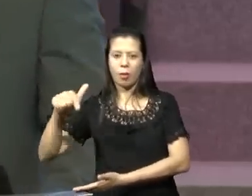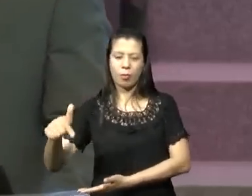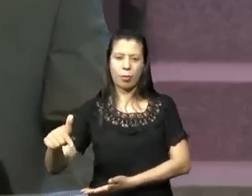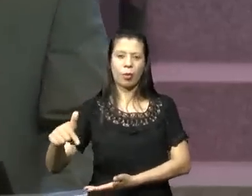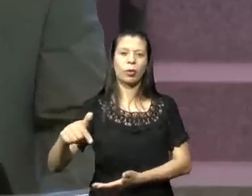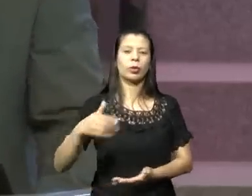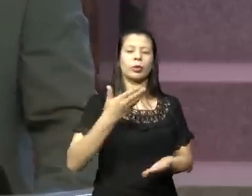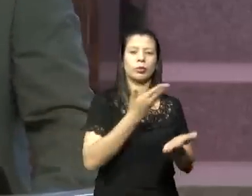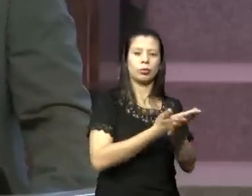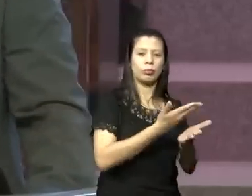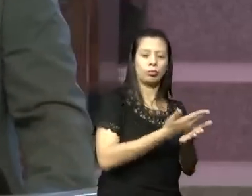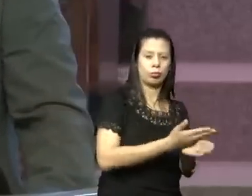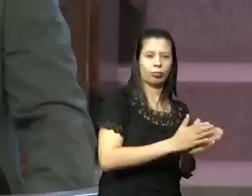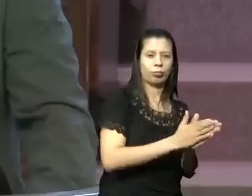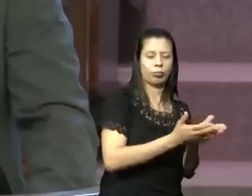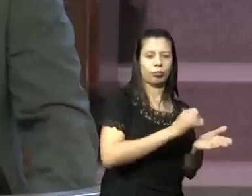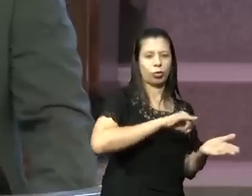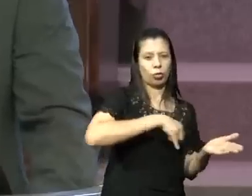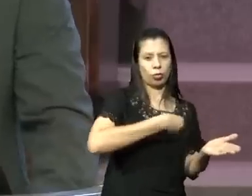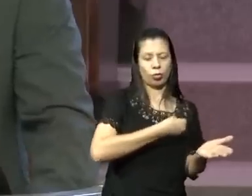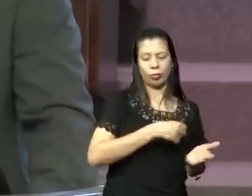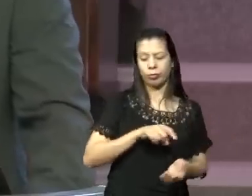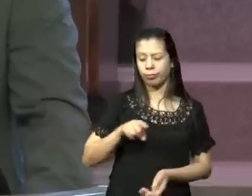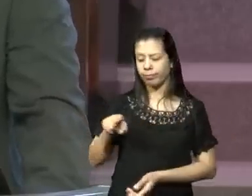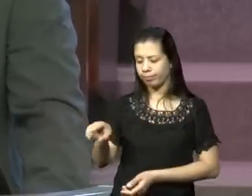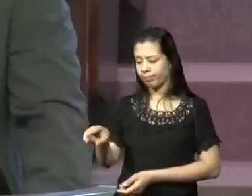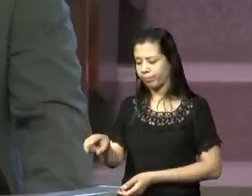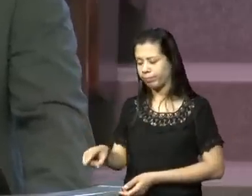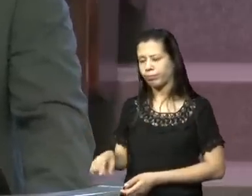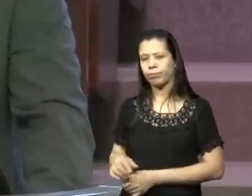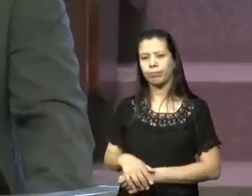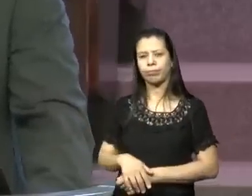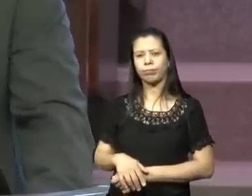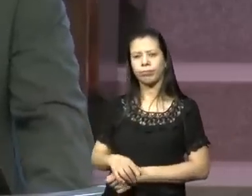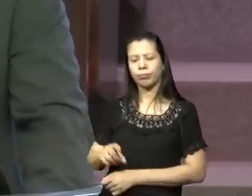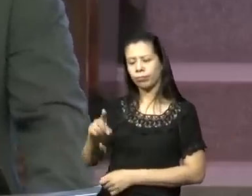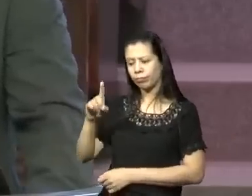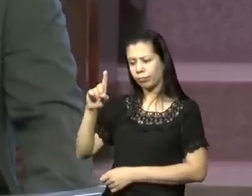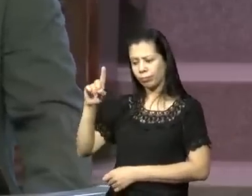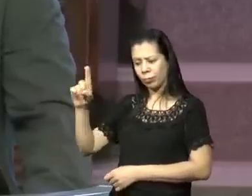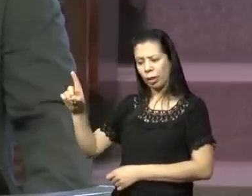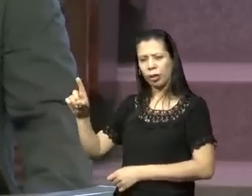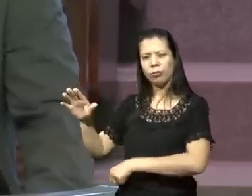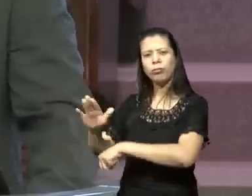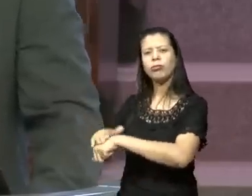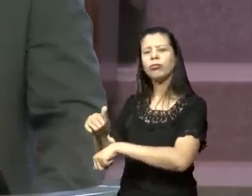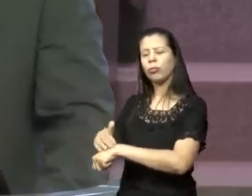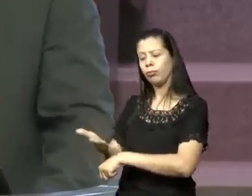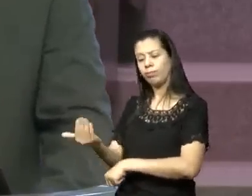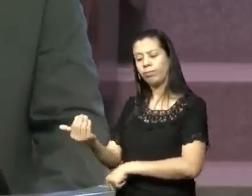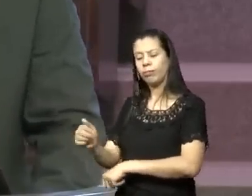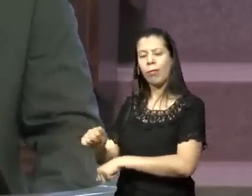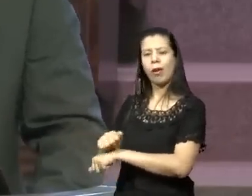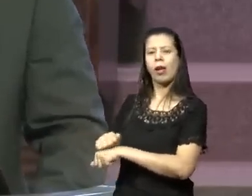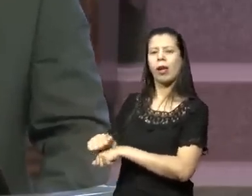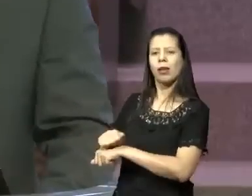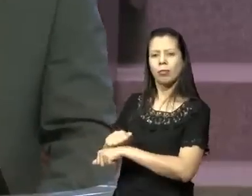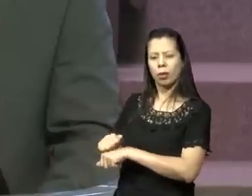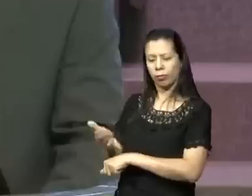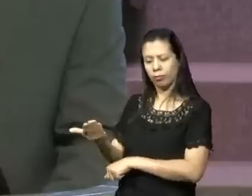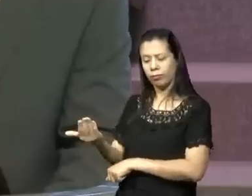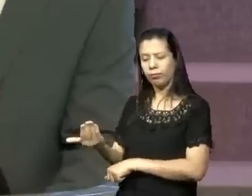depois dessas coisas colocou o Deus Abraão a prova e disse Abraão E ele disse eis-me